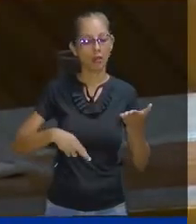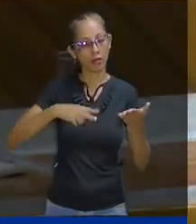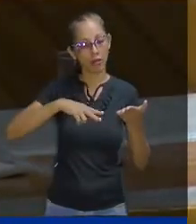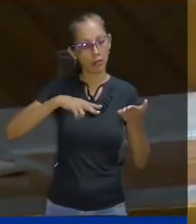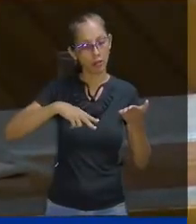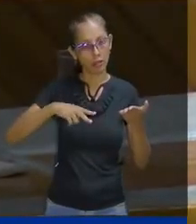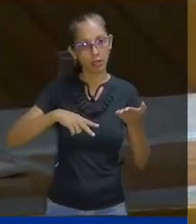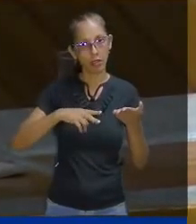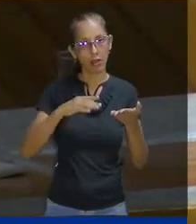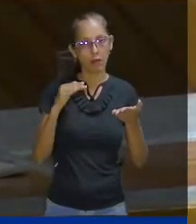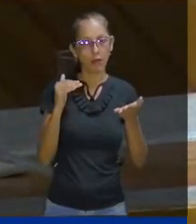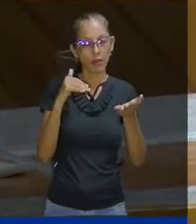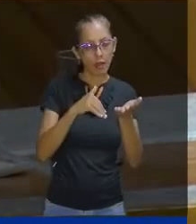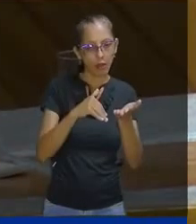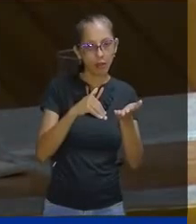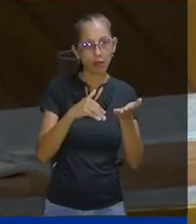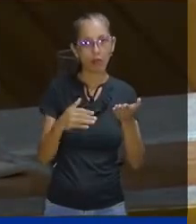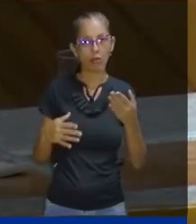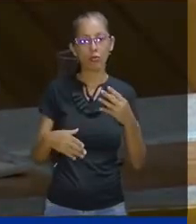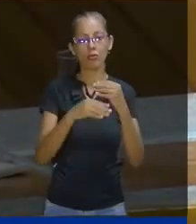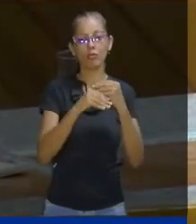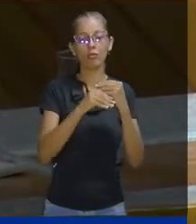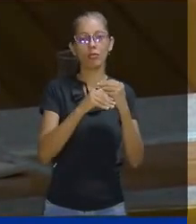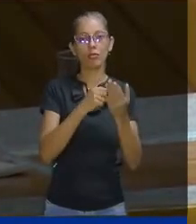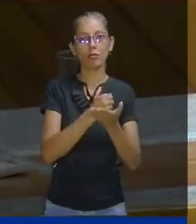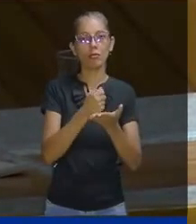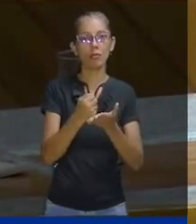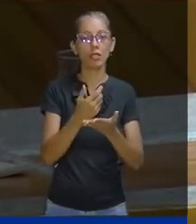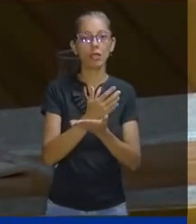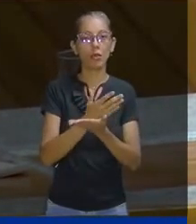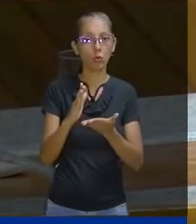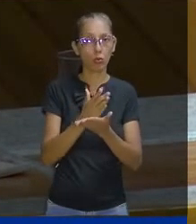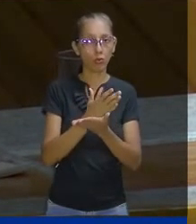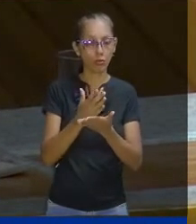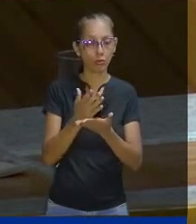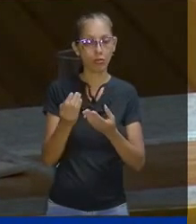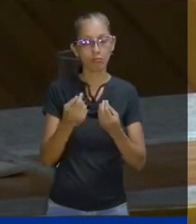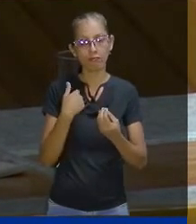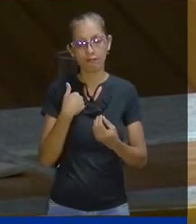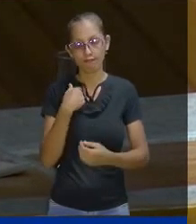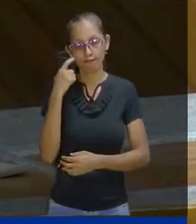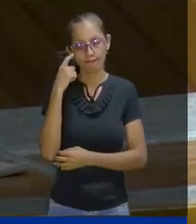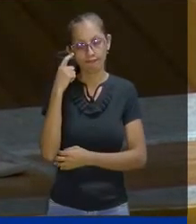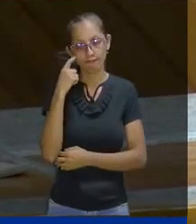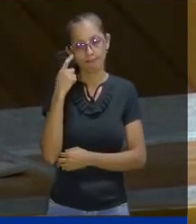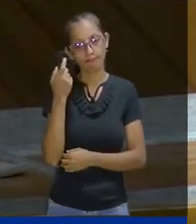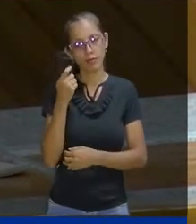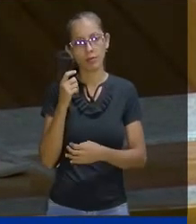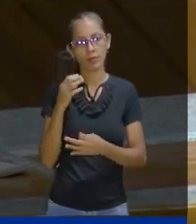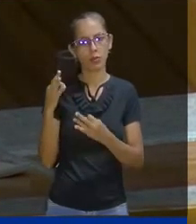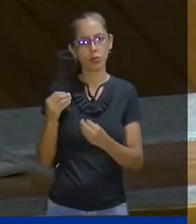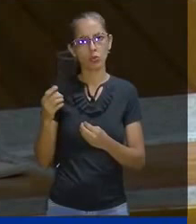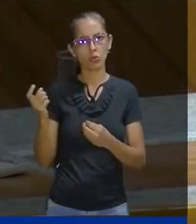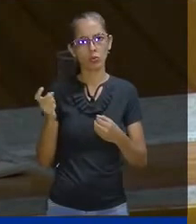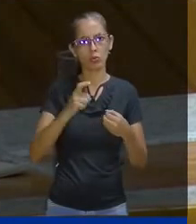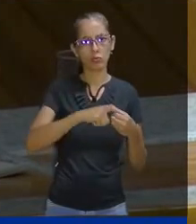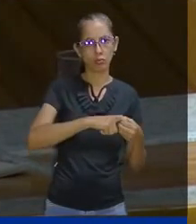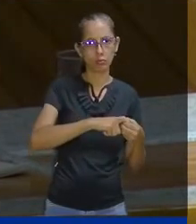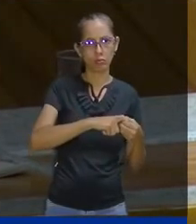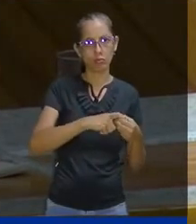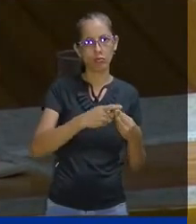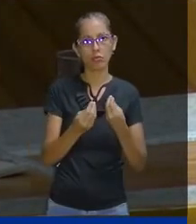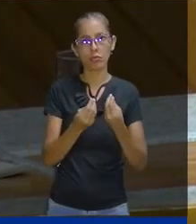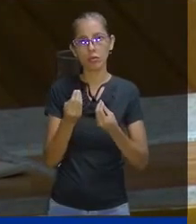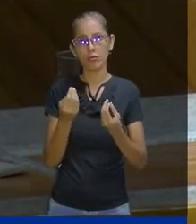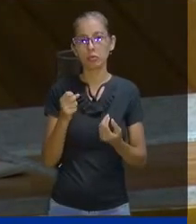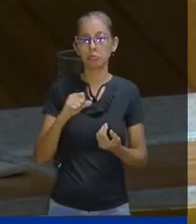juntados, mas como alguns valores são do Fundo Especial de Financiamento de Campanha, que tem uma exigência específica de